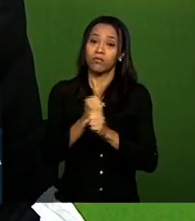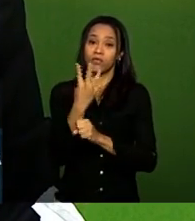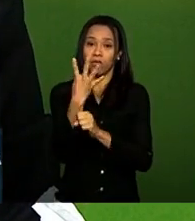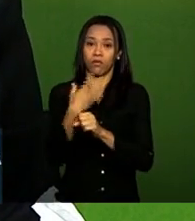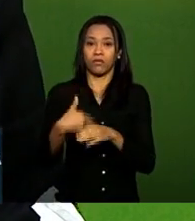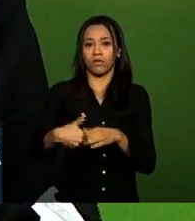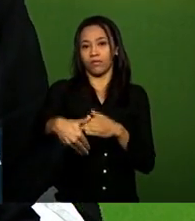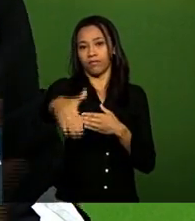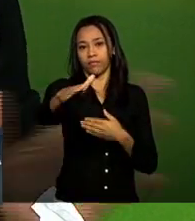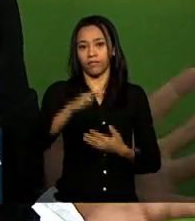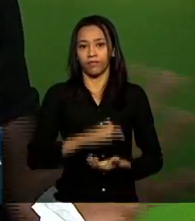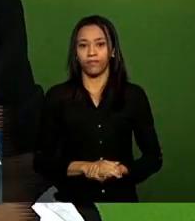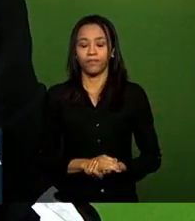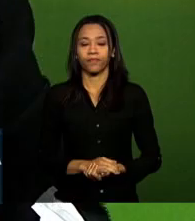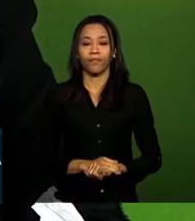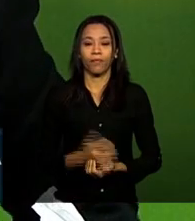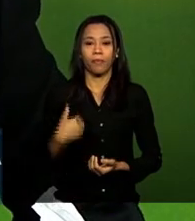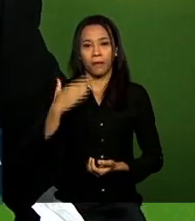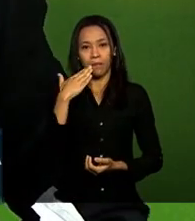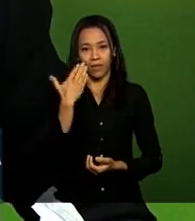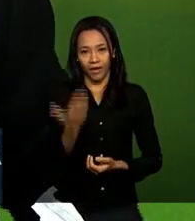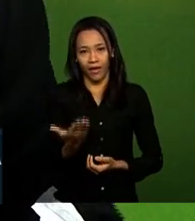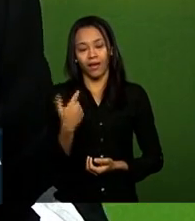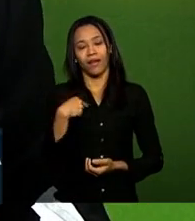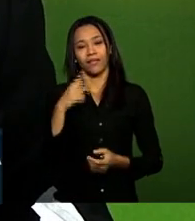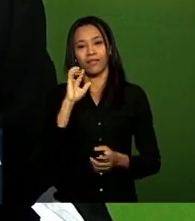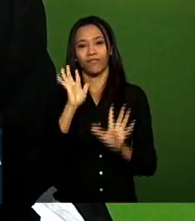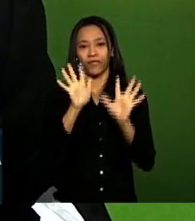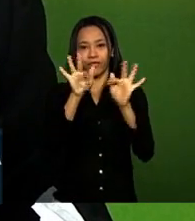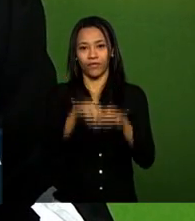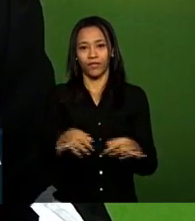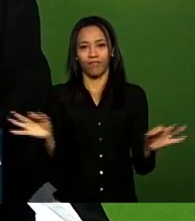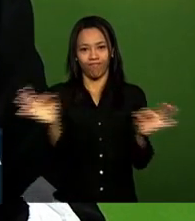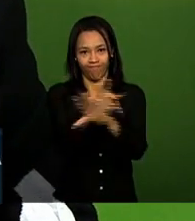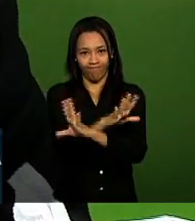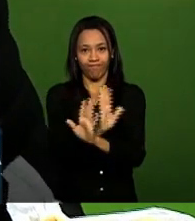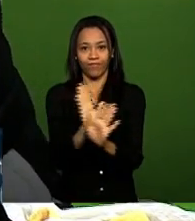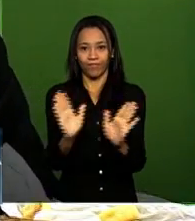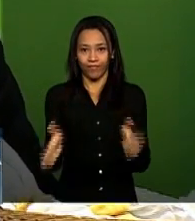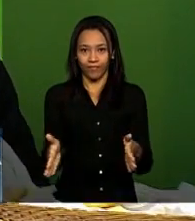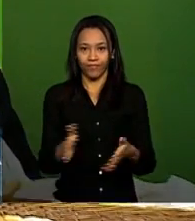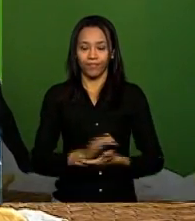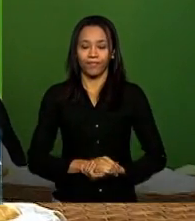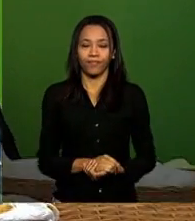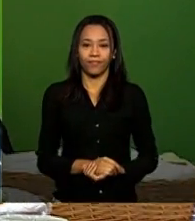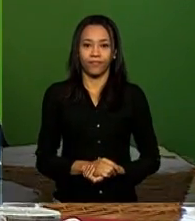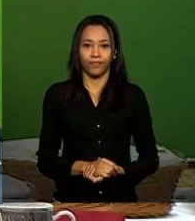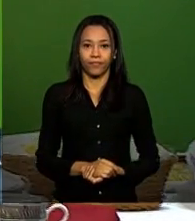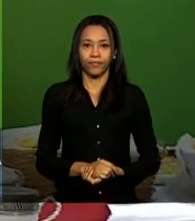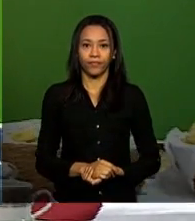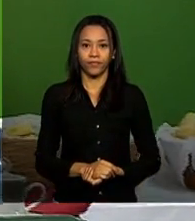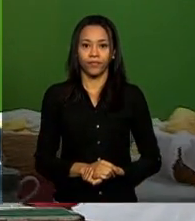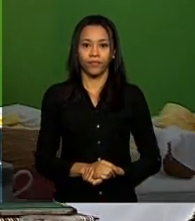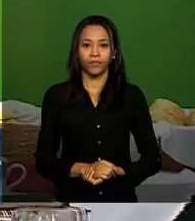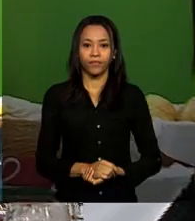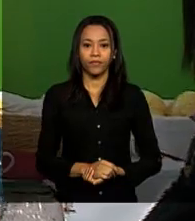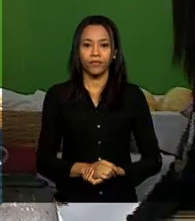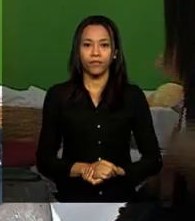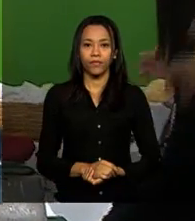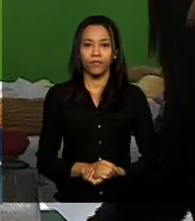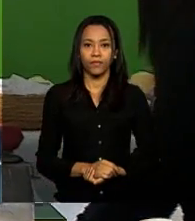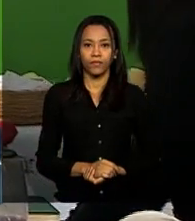anos gente obrigada a gente vai ter que encerrar agora obrigada tá podemos